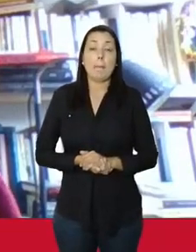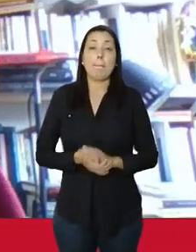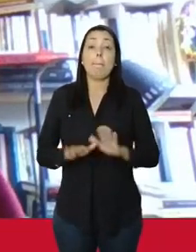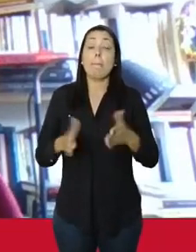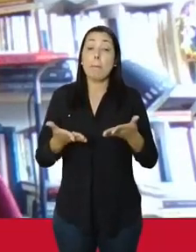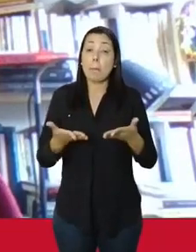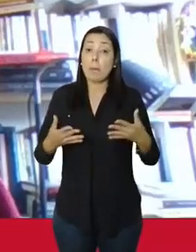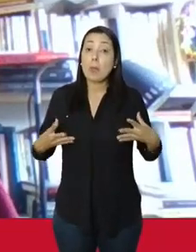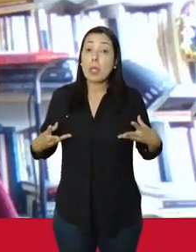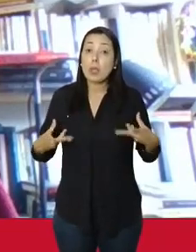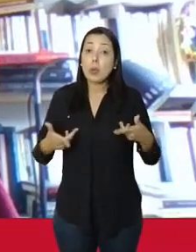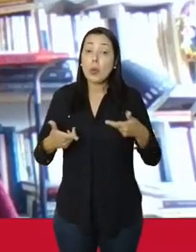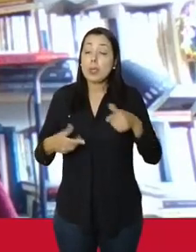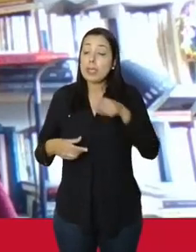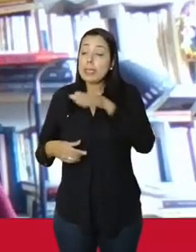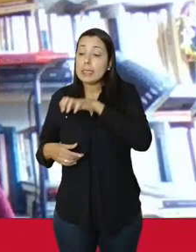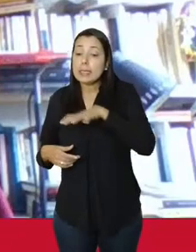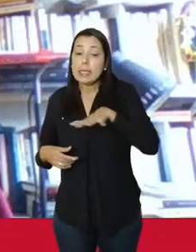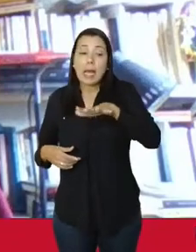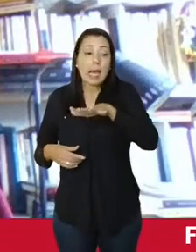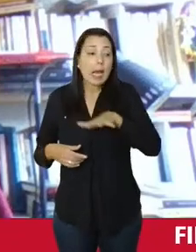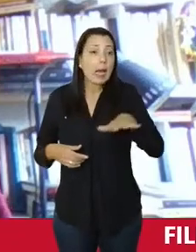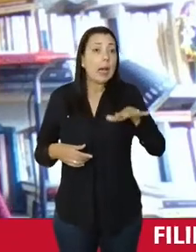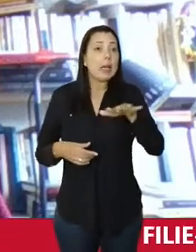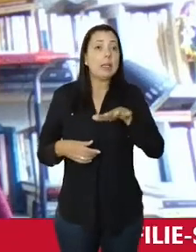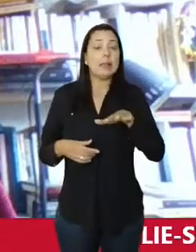Então, todas as áreas